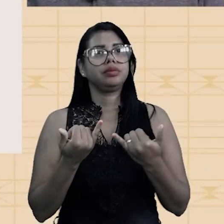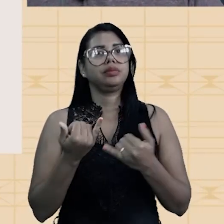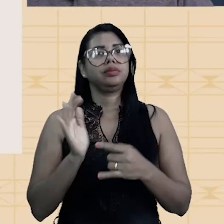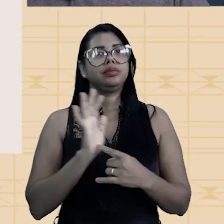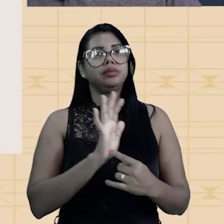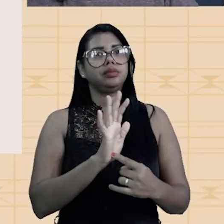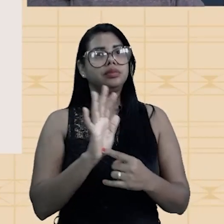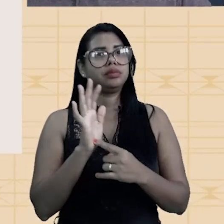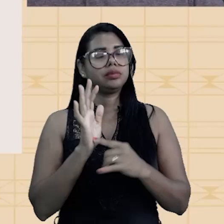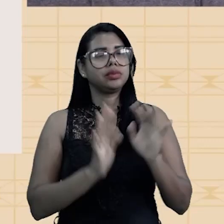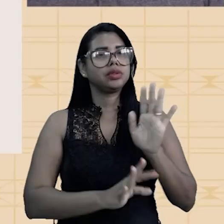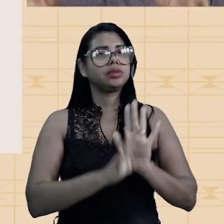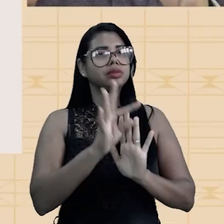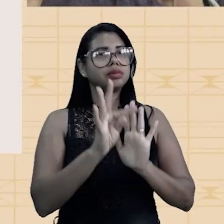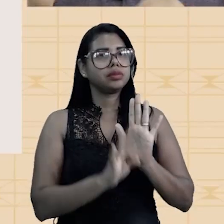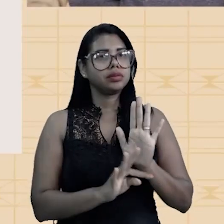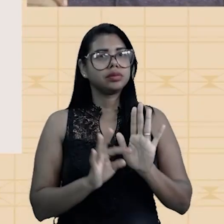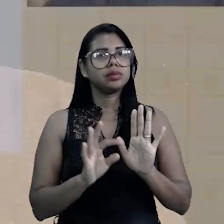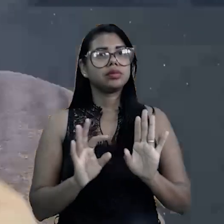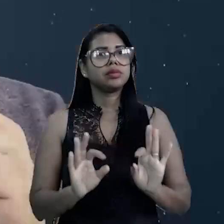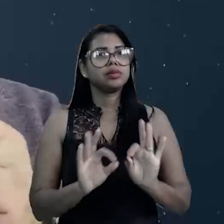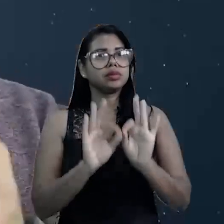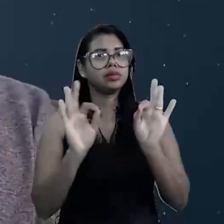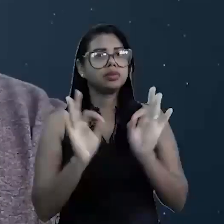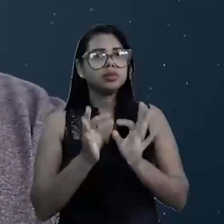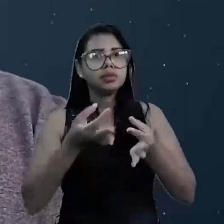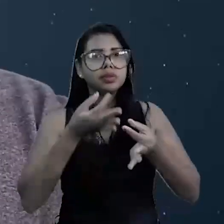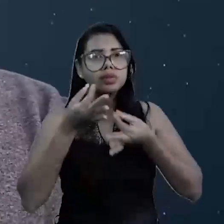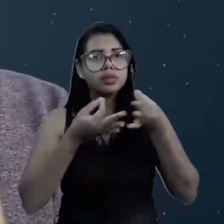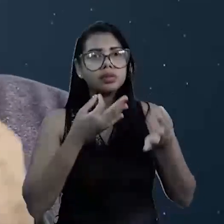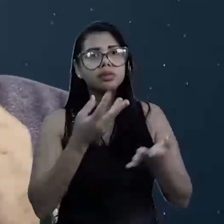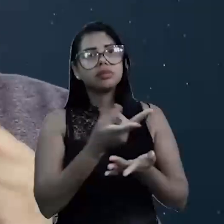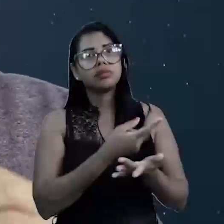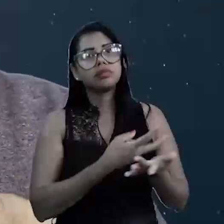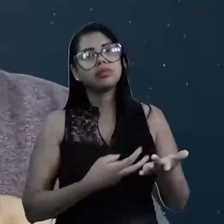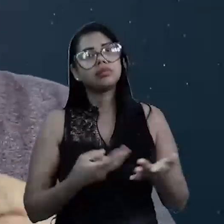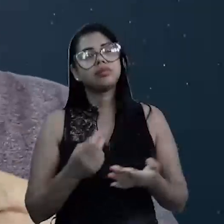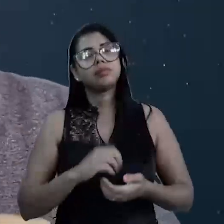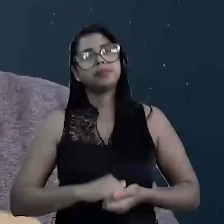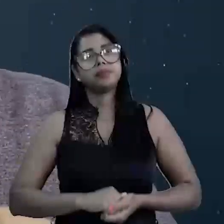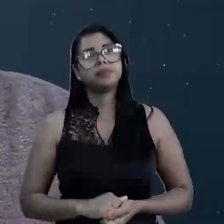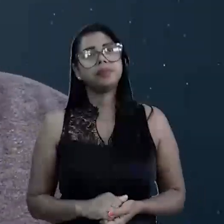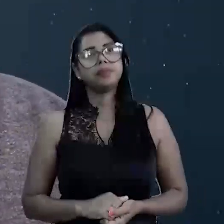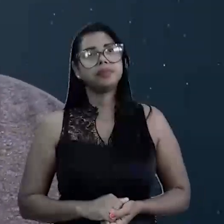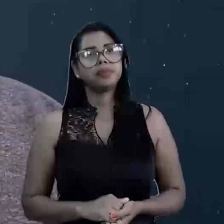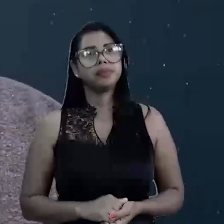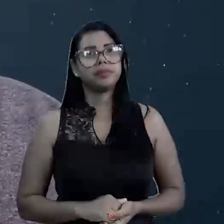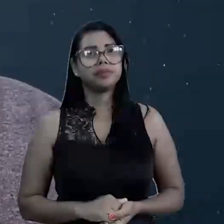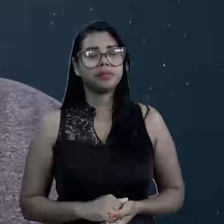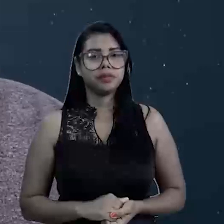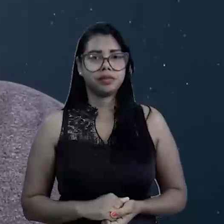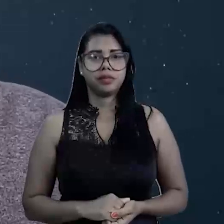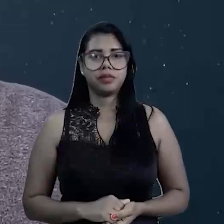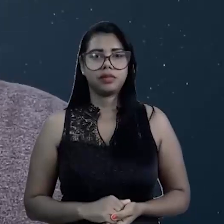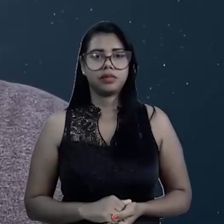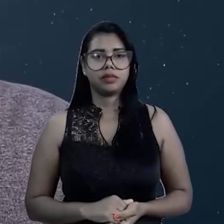dissertativo, tá? Pode vir comigo. Veja. Cuidado para não deixar o texto muito expositivo. Muitas vezes o aluno ele tem um